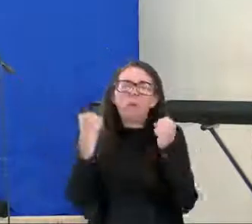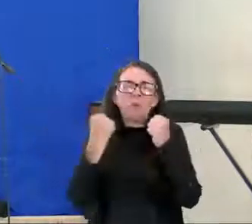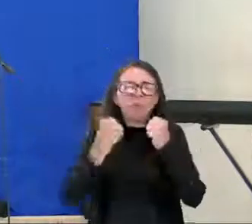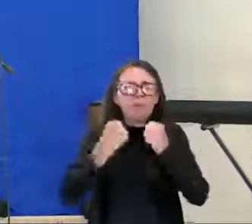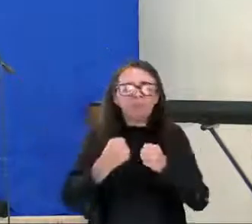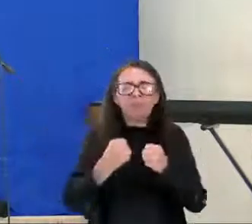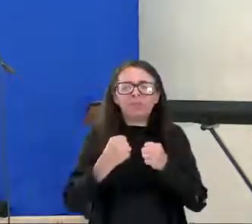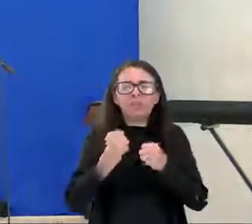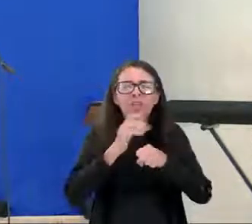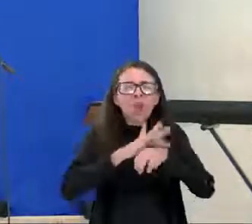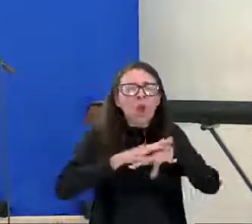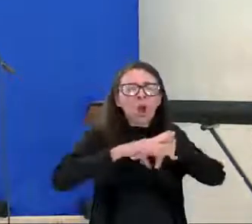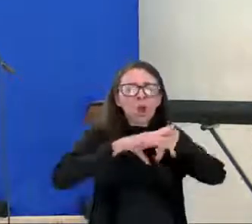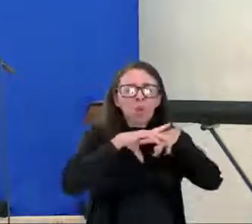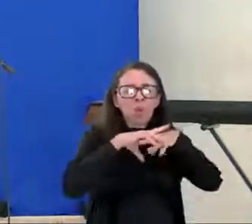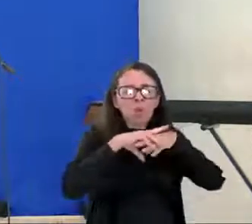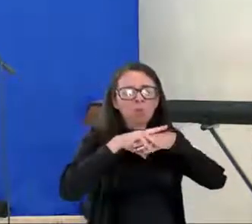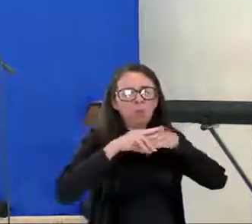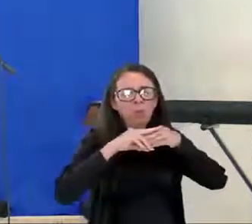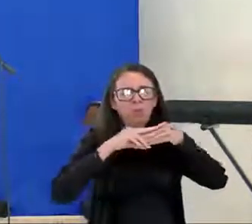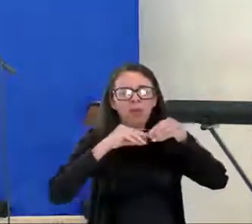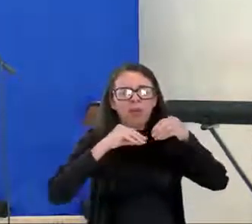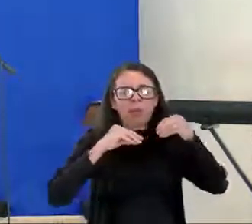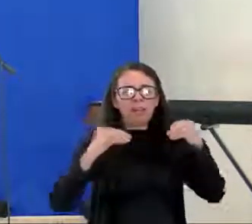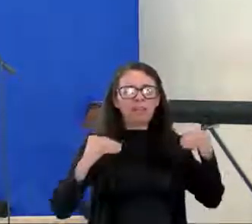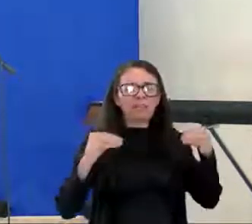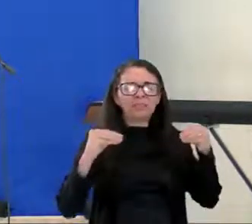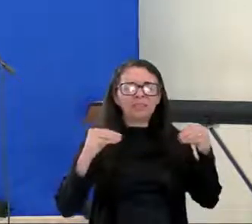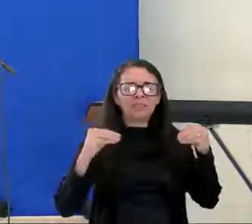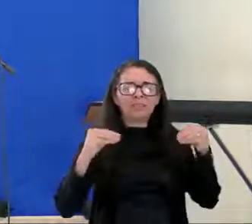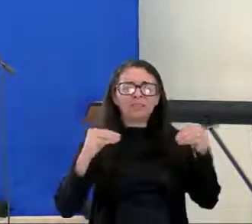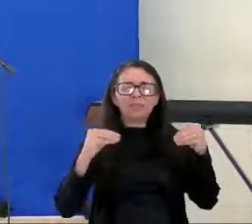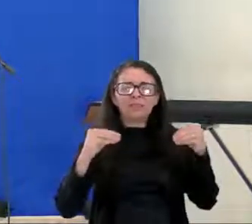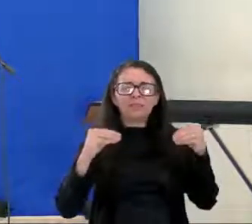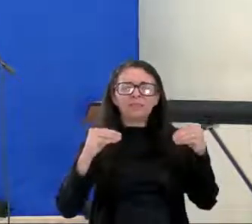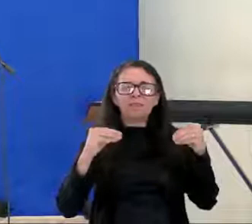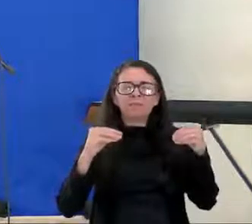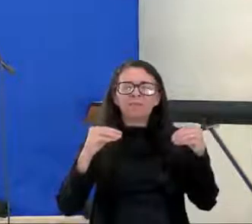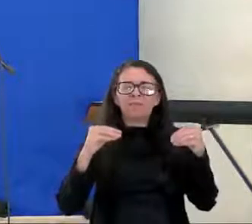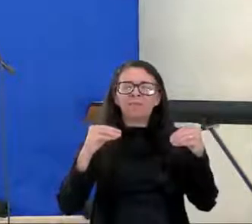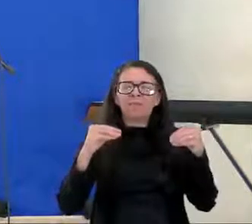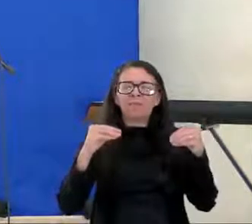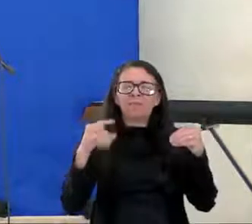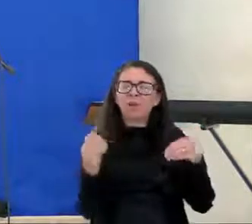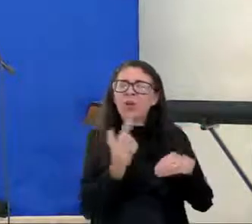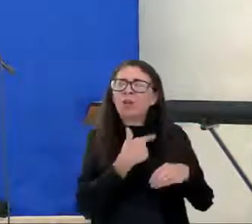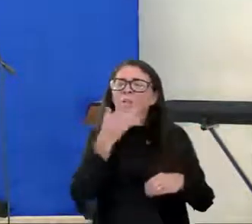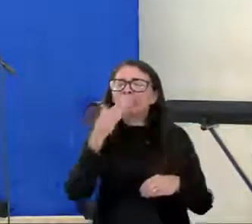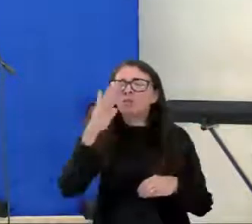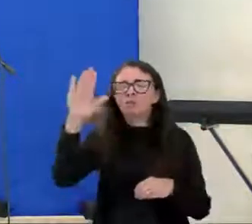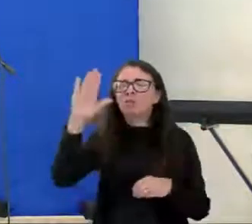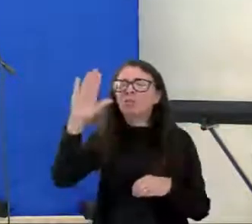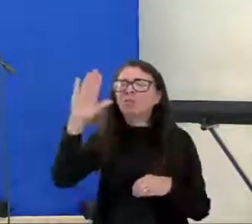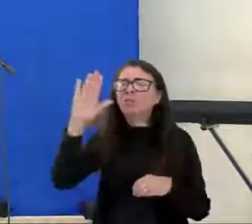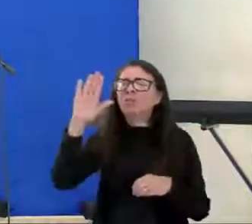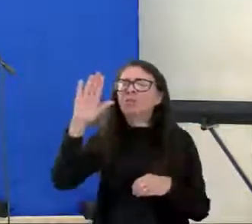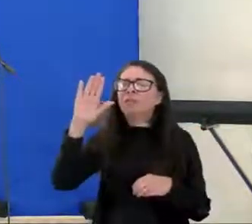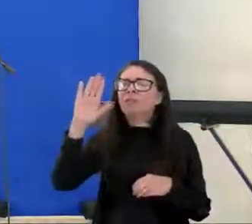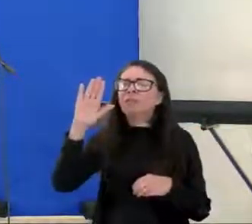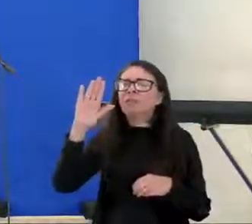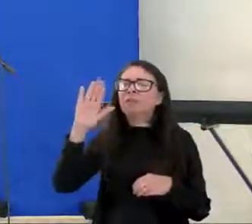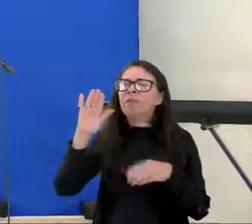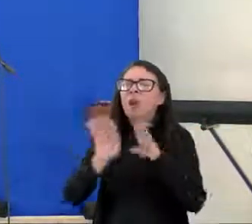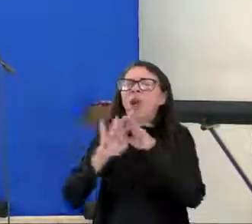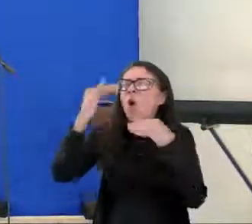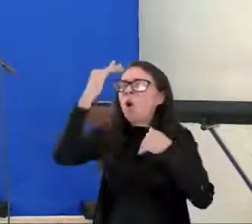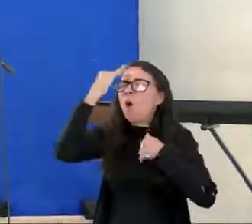completo, Senhor, essas vidas, se assim for da tua vontade. Ó amado Deus, muito obrigado por esse dia, por essa manhã. Que o Senhor